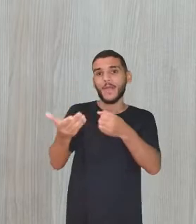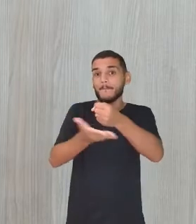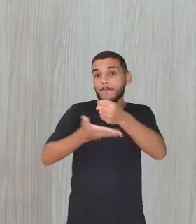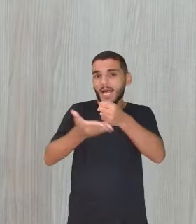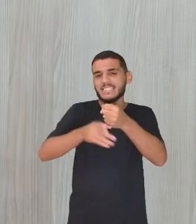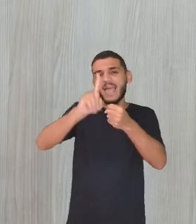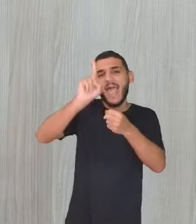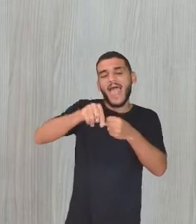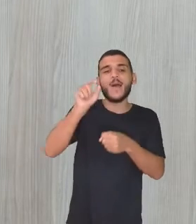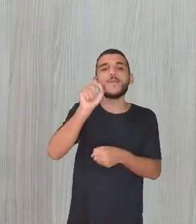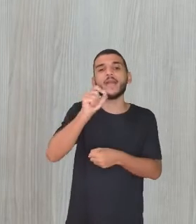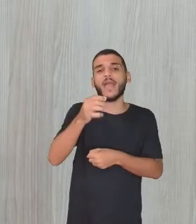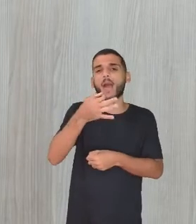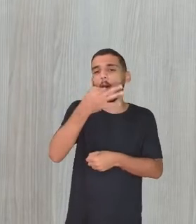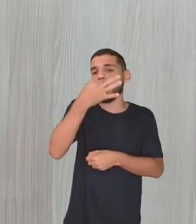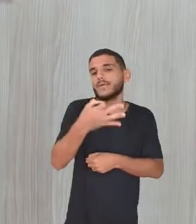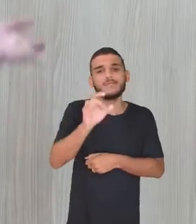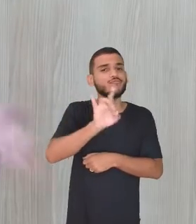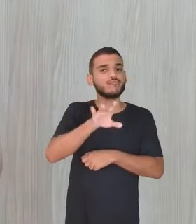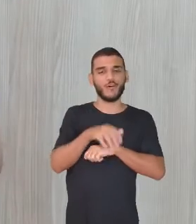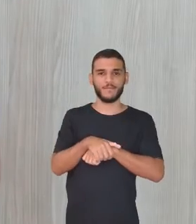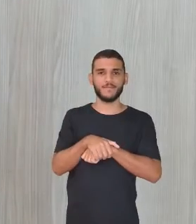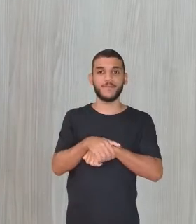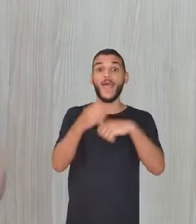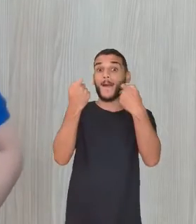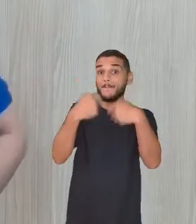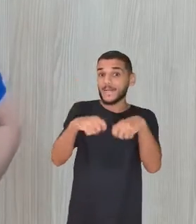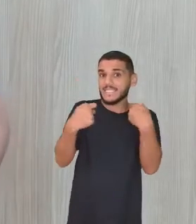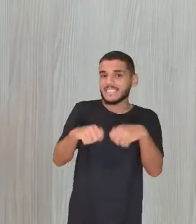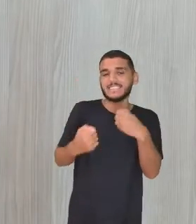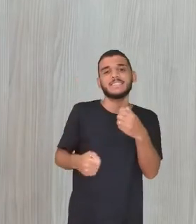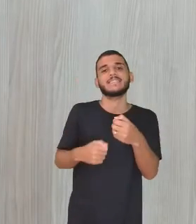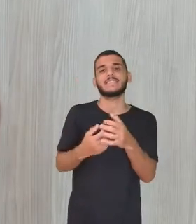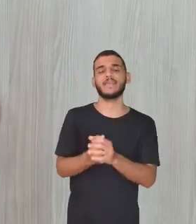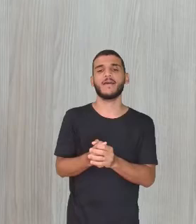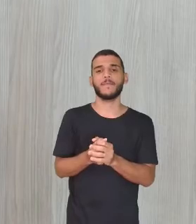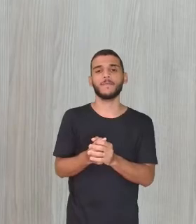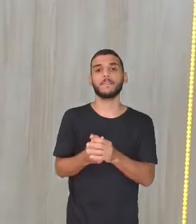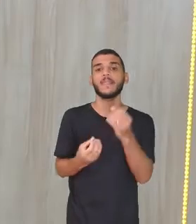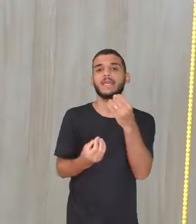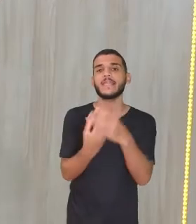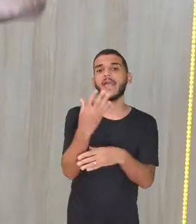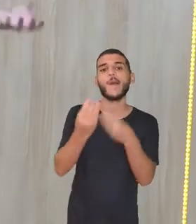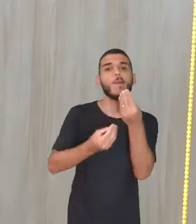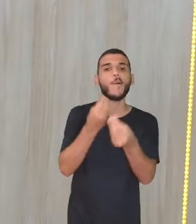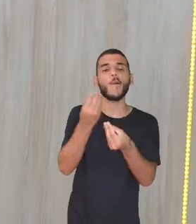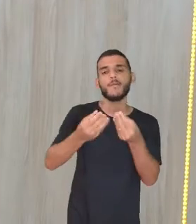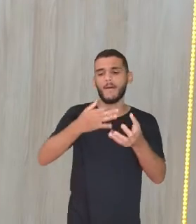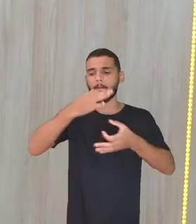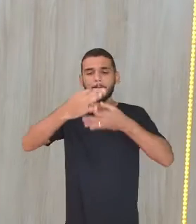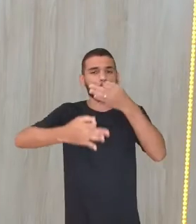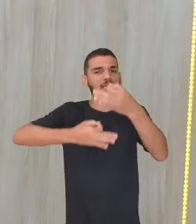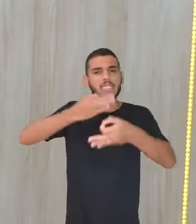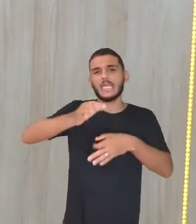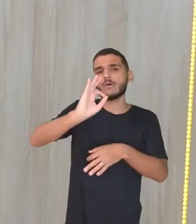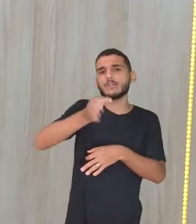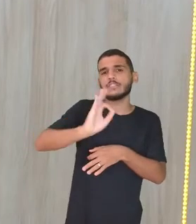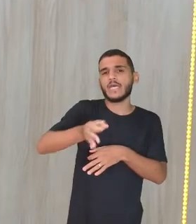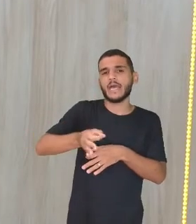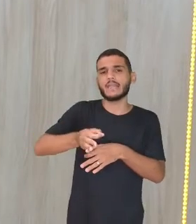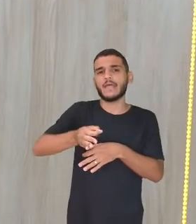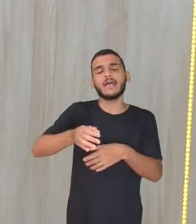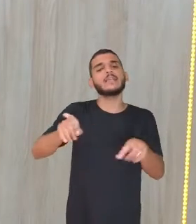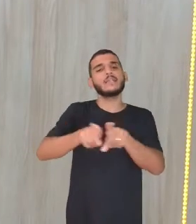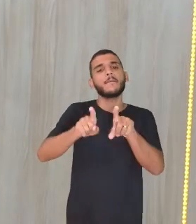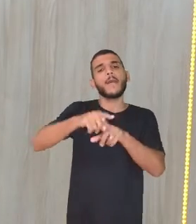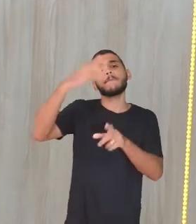Exatamente. opiniões a gente não vai conseguir construir um texto argumentativo, né? Exatamente. Aí, então você tem sua opinião e você tem que ter argumentos para